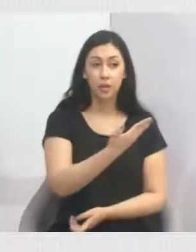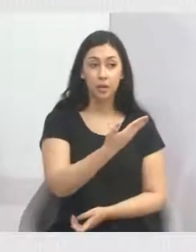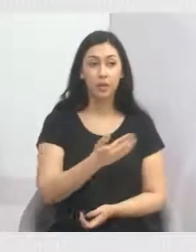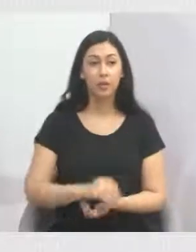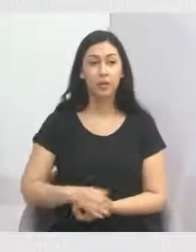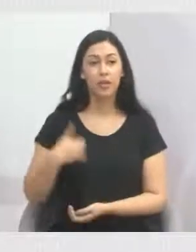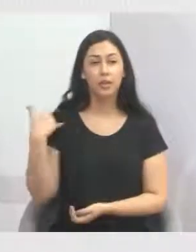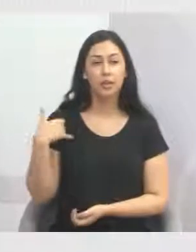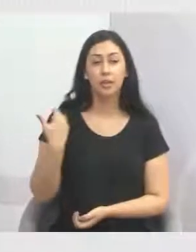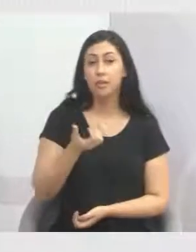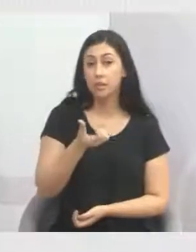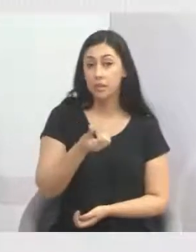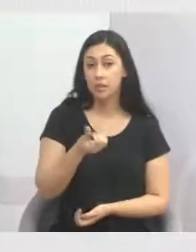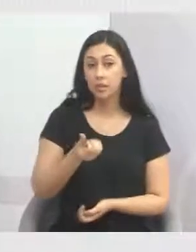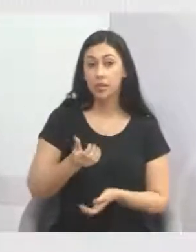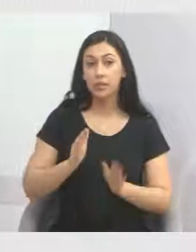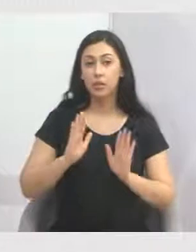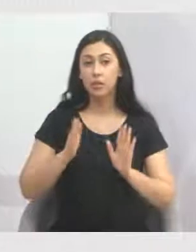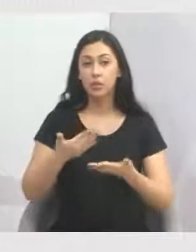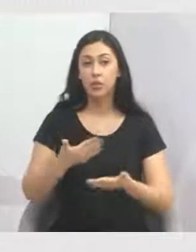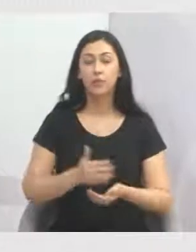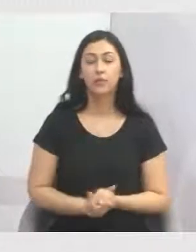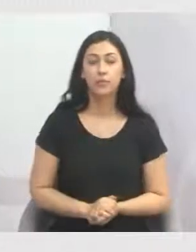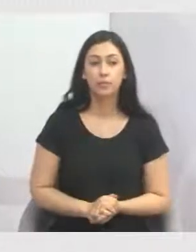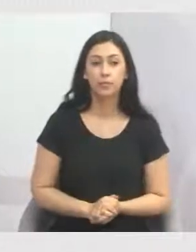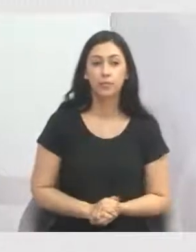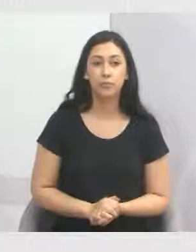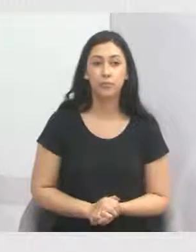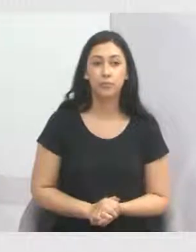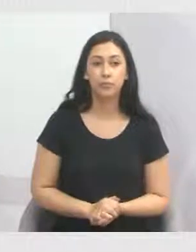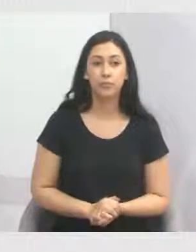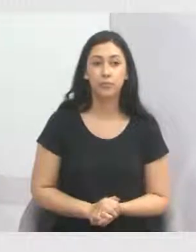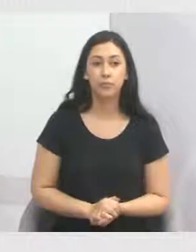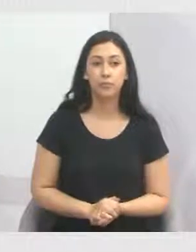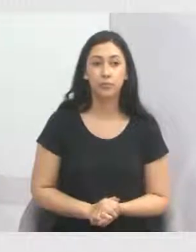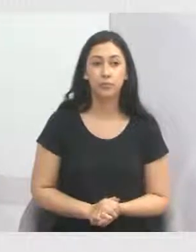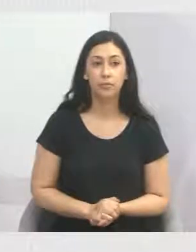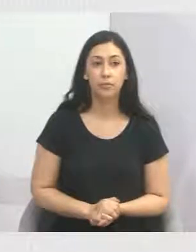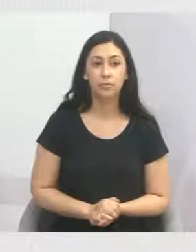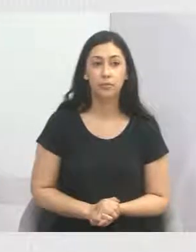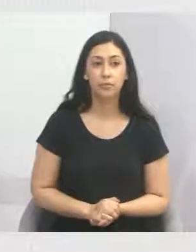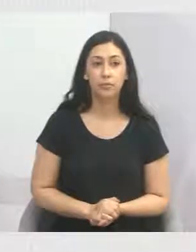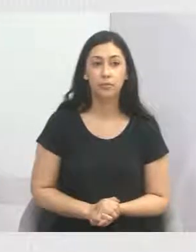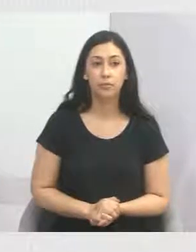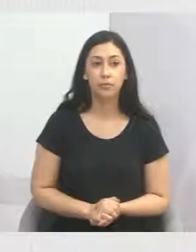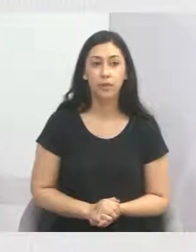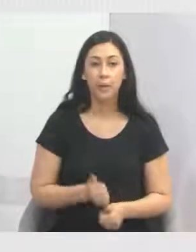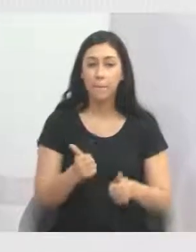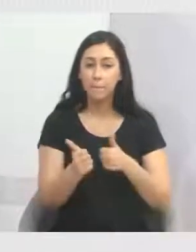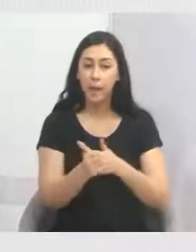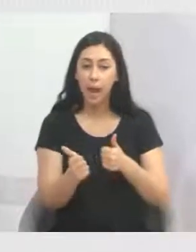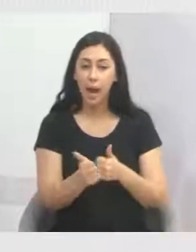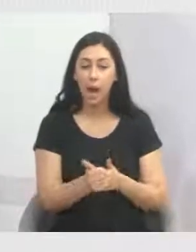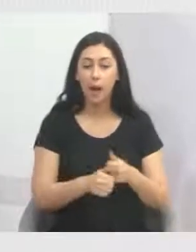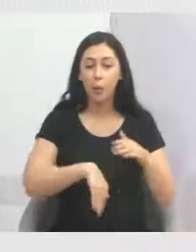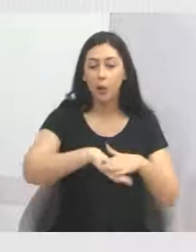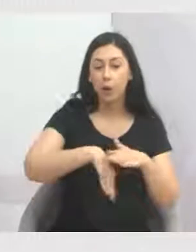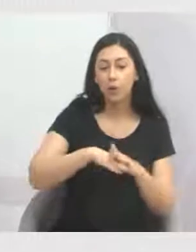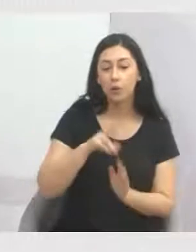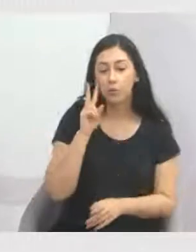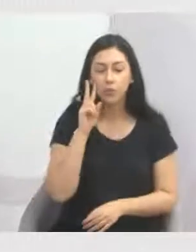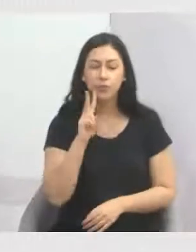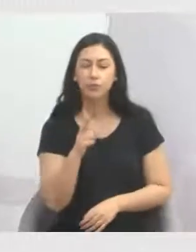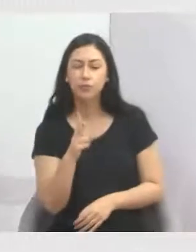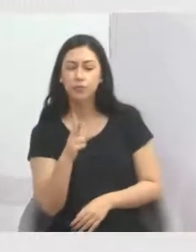com 6 anos de idade, já estava no colo do pai dele e já estava na beira dos campos, entendendo como funciona